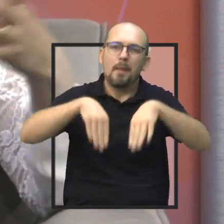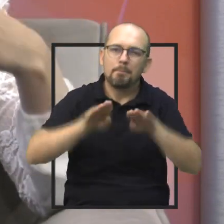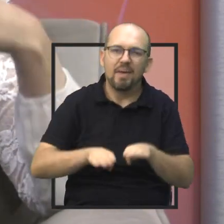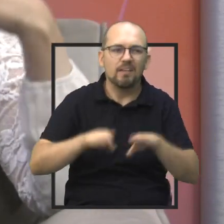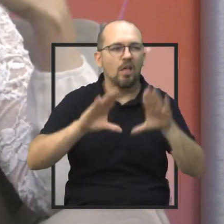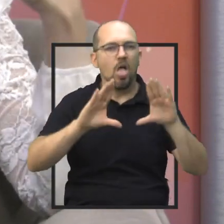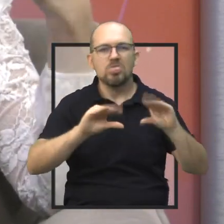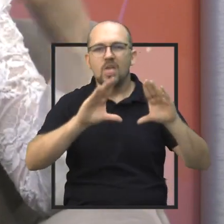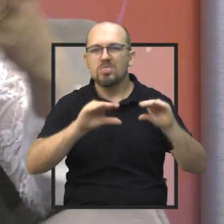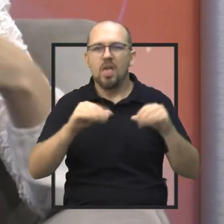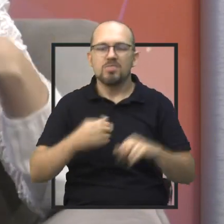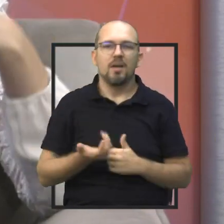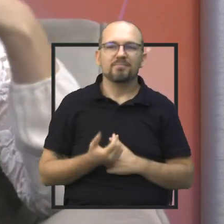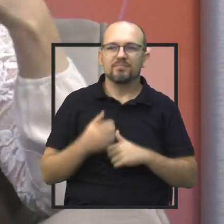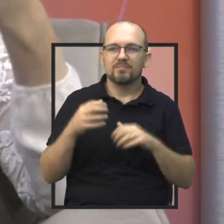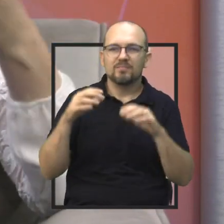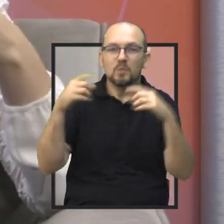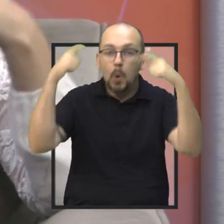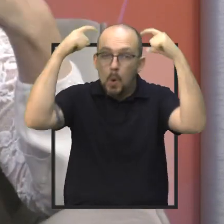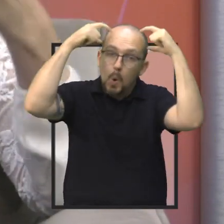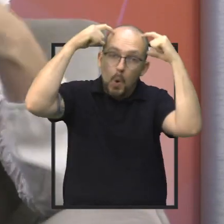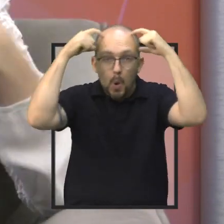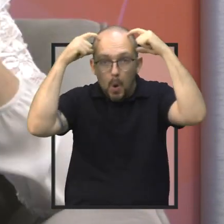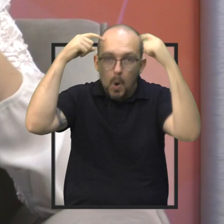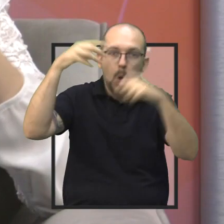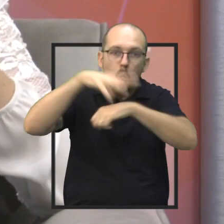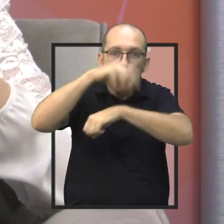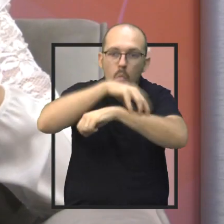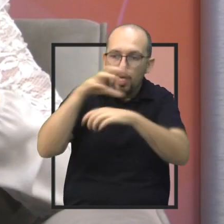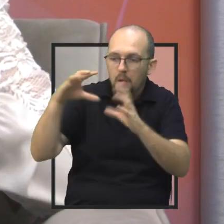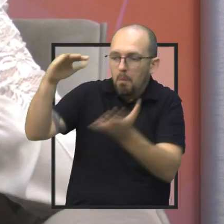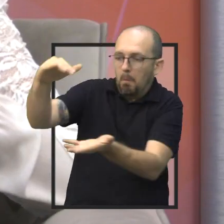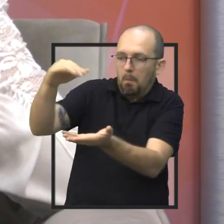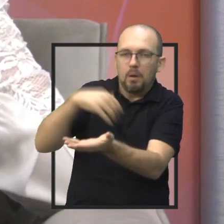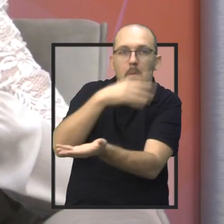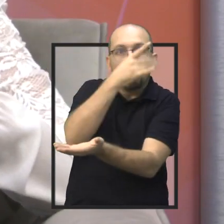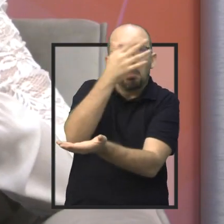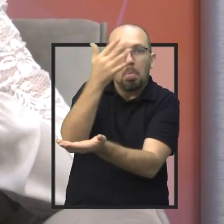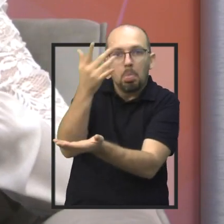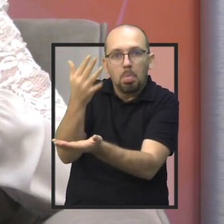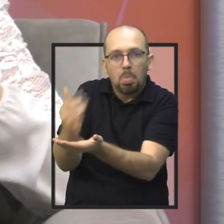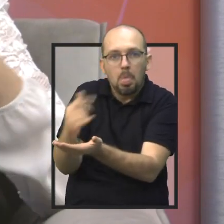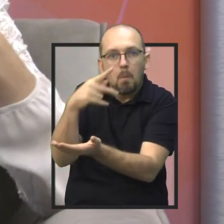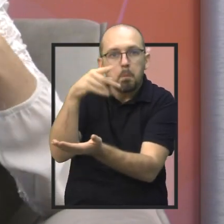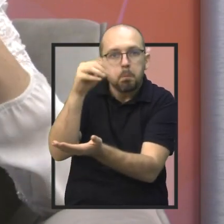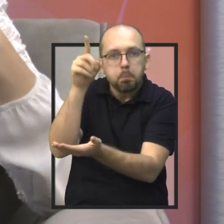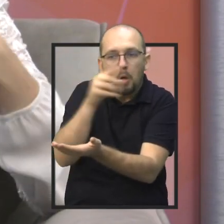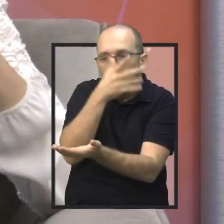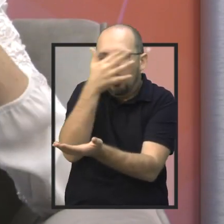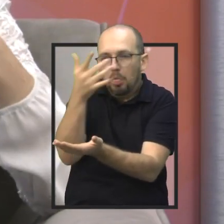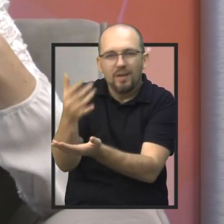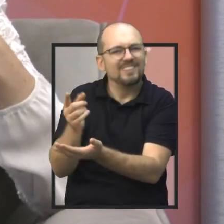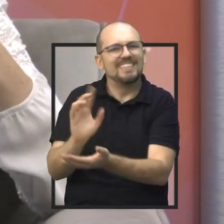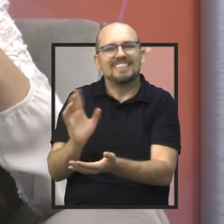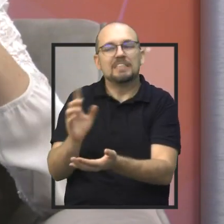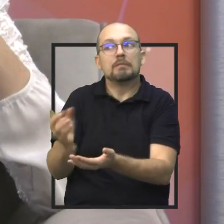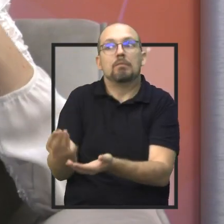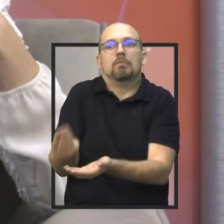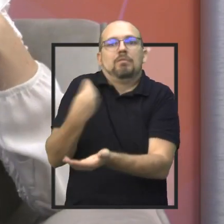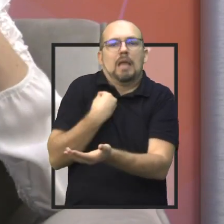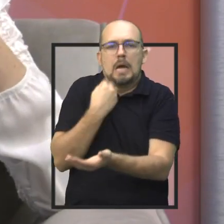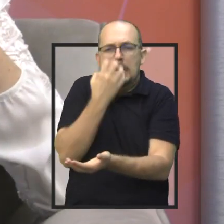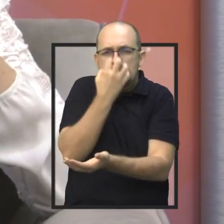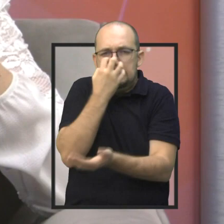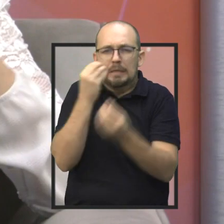e almofadas e bichos de pelúcia e coisas que podem ajudar a acumular poeira e pó, né, que são fatores desencadeantes.